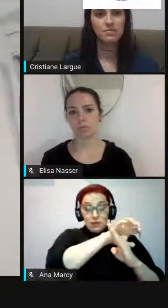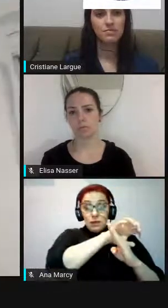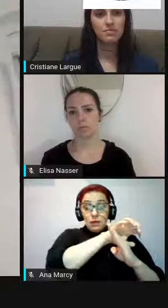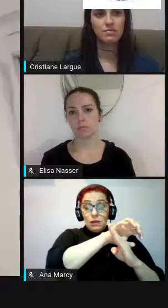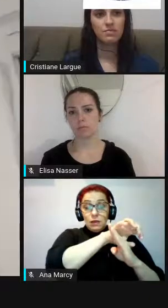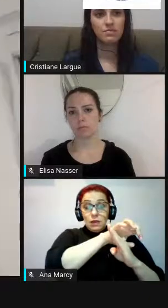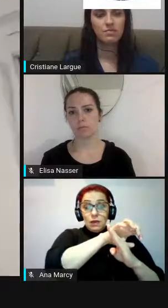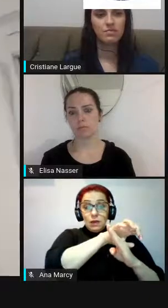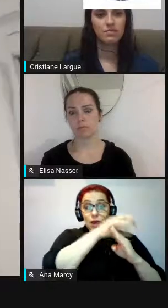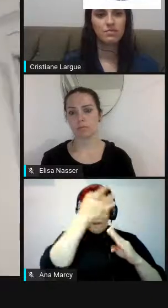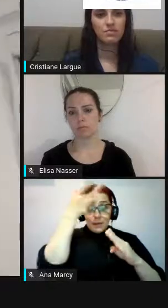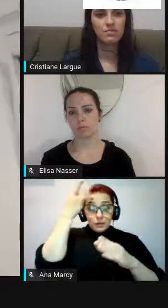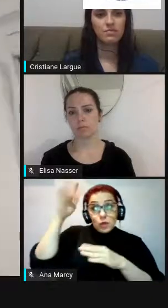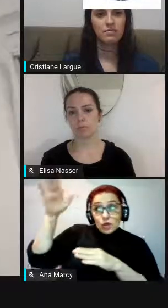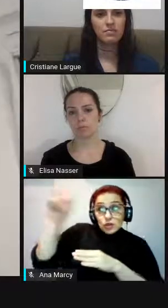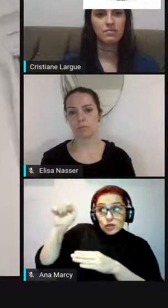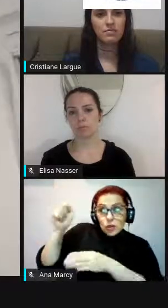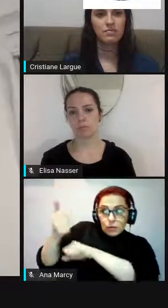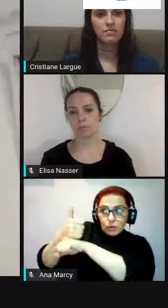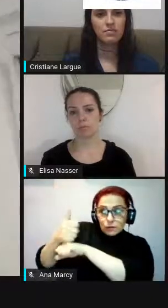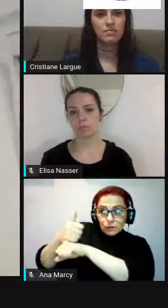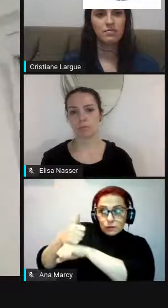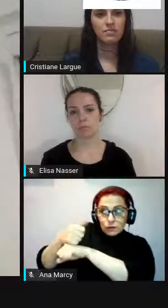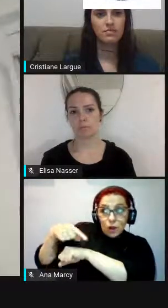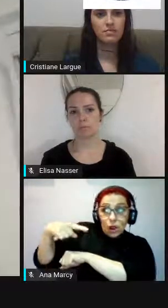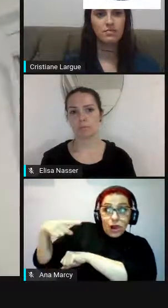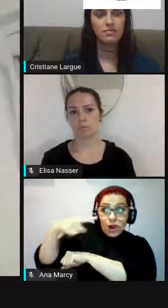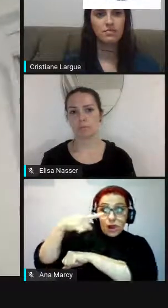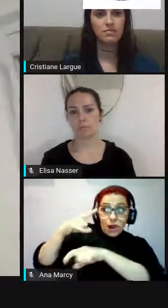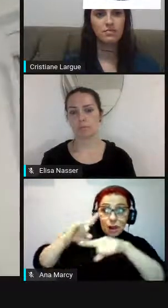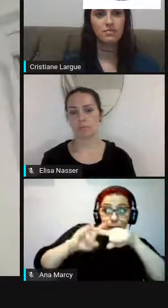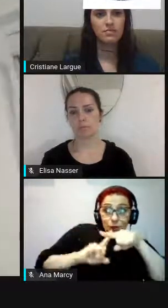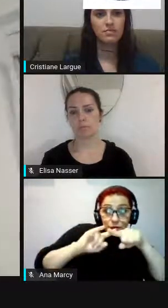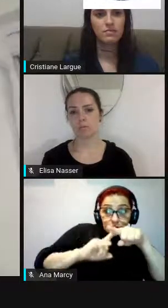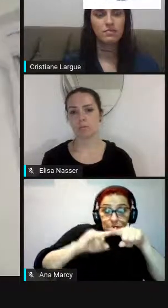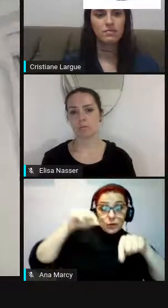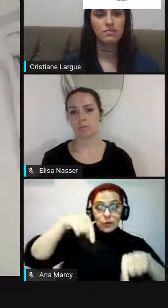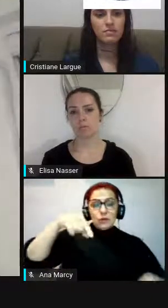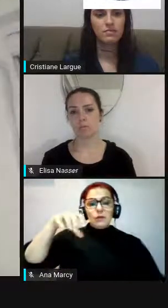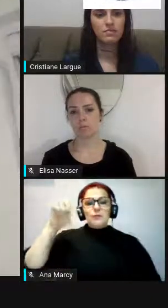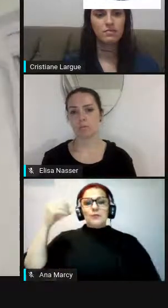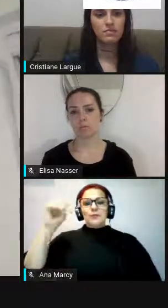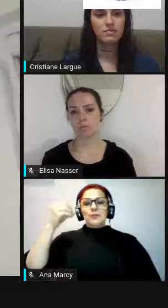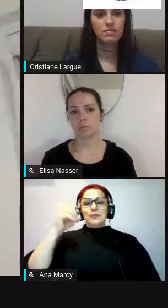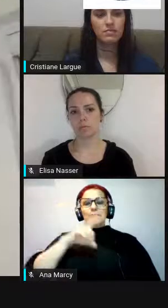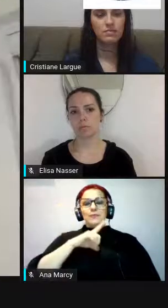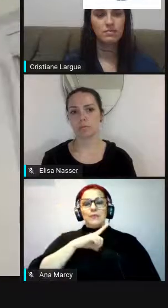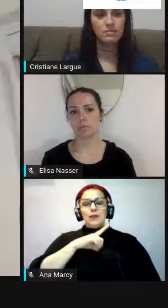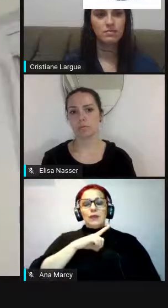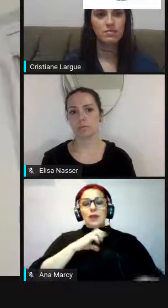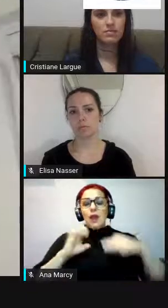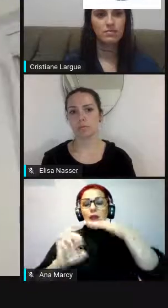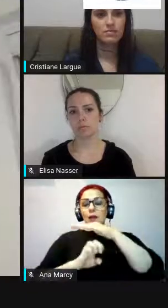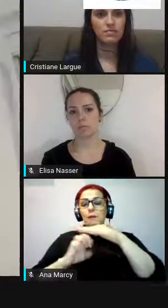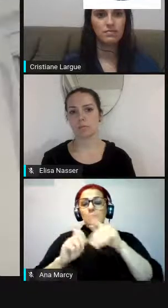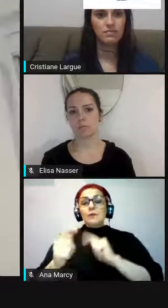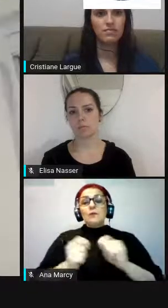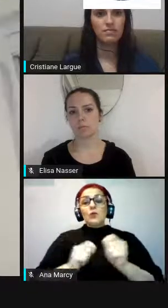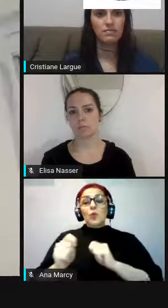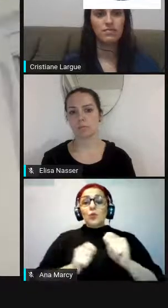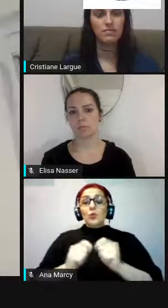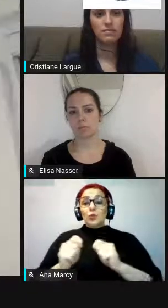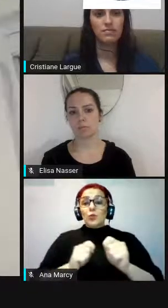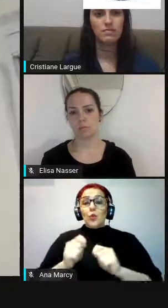retire Esses animais de lápis e eu percebi que pelo menos aqui em Porto Alegre tem Execute esse tipo de serviço são as empresas de controle de pragas